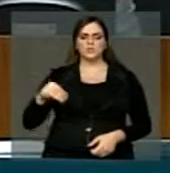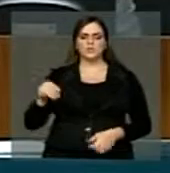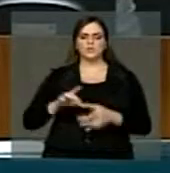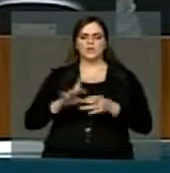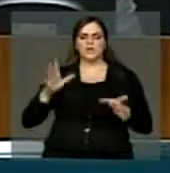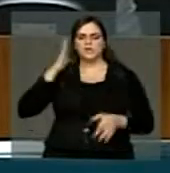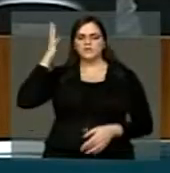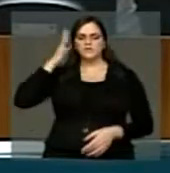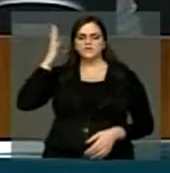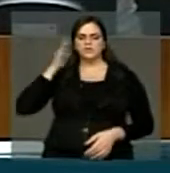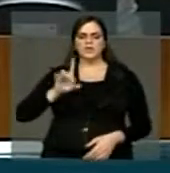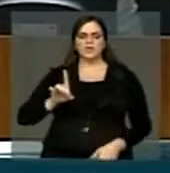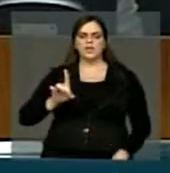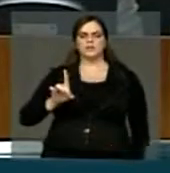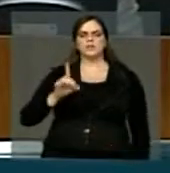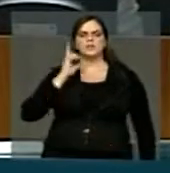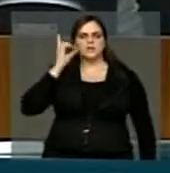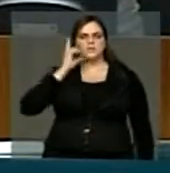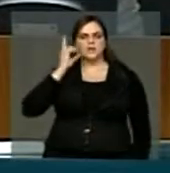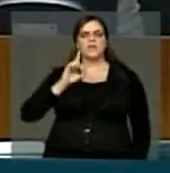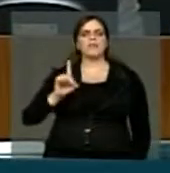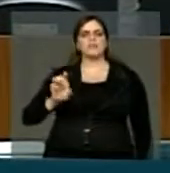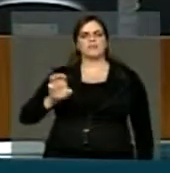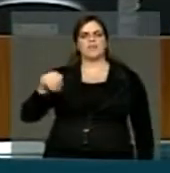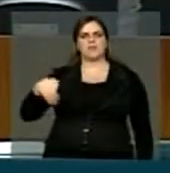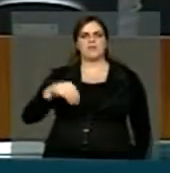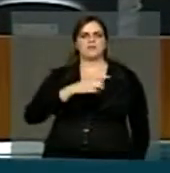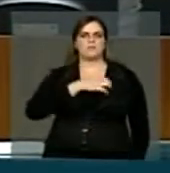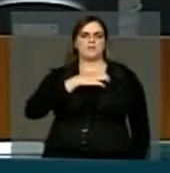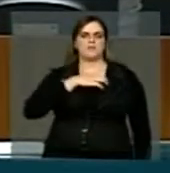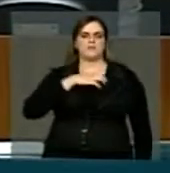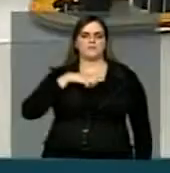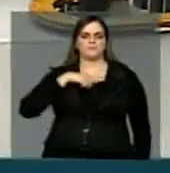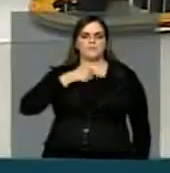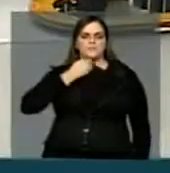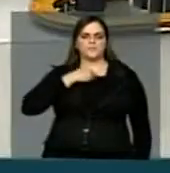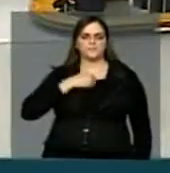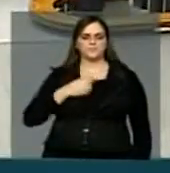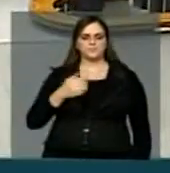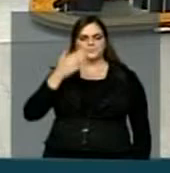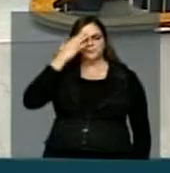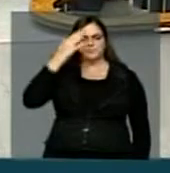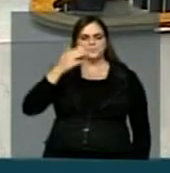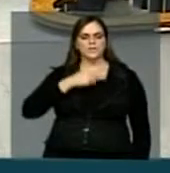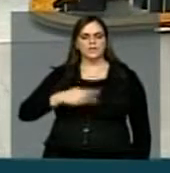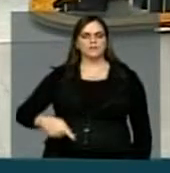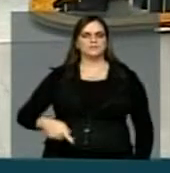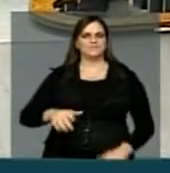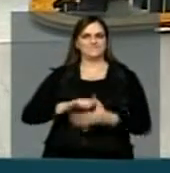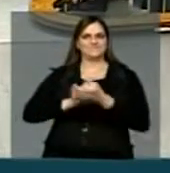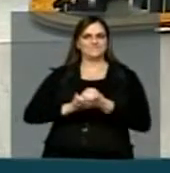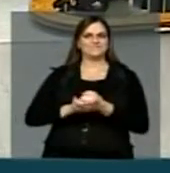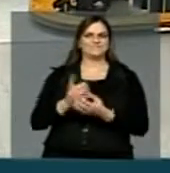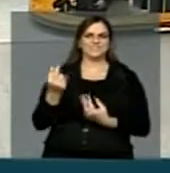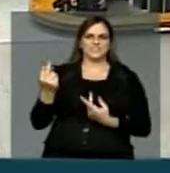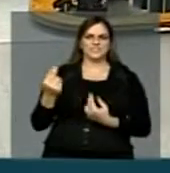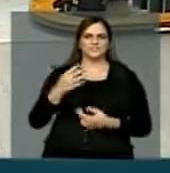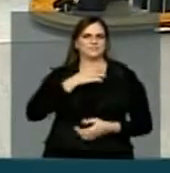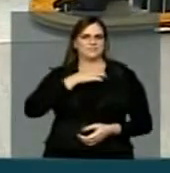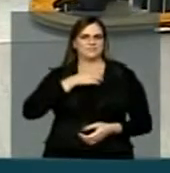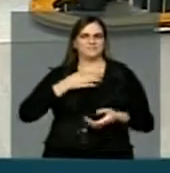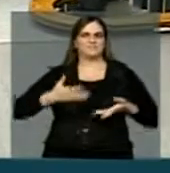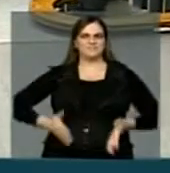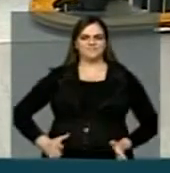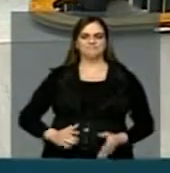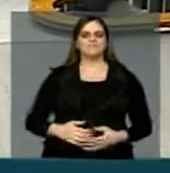Cajado é do DEM da Bahia. O senhor tem 5 minutos. Muito obrigado, presidente. Conterrâneo de Vossa Excelência, que preside essa